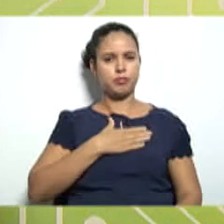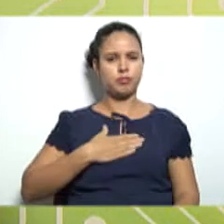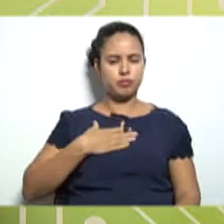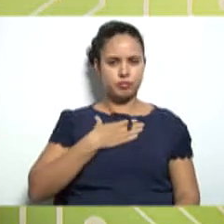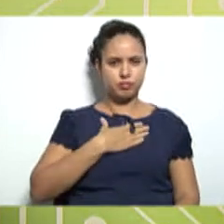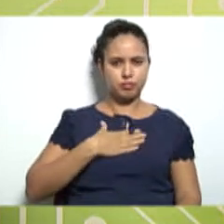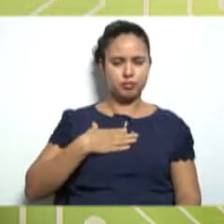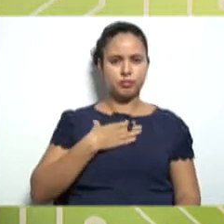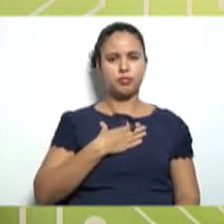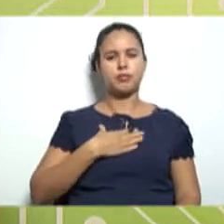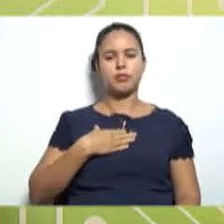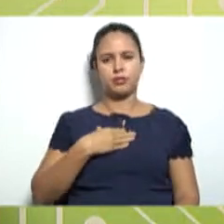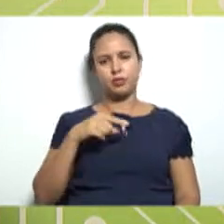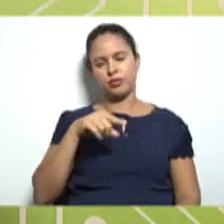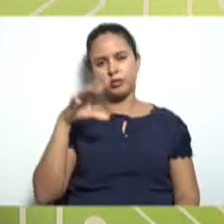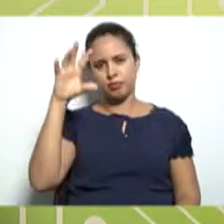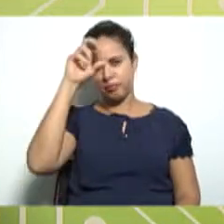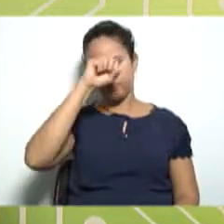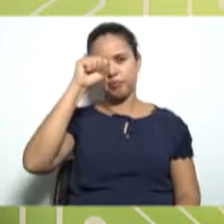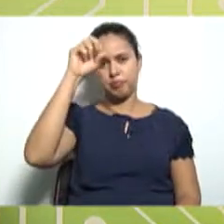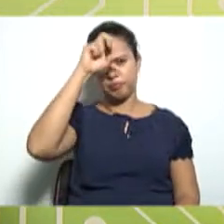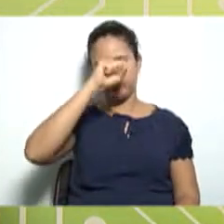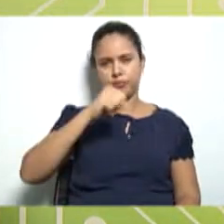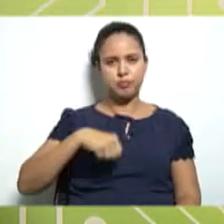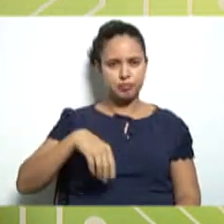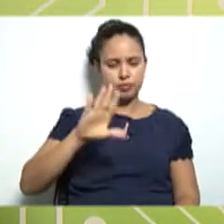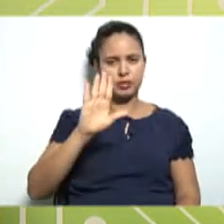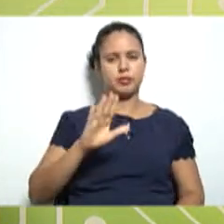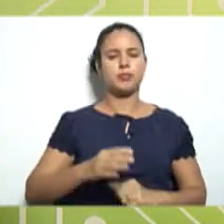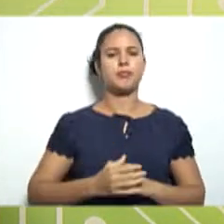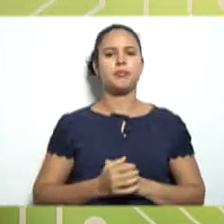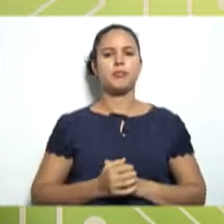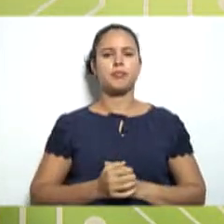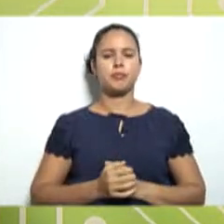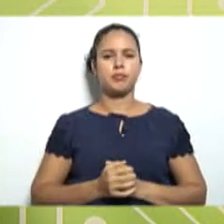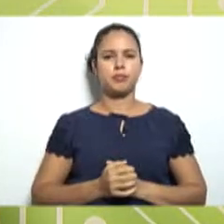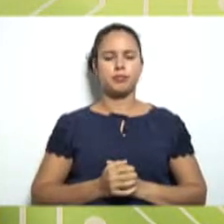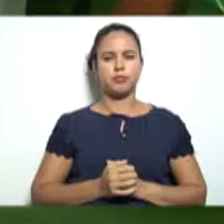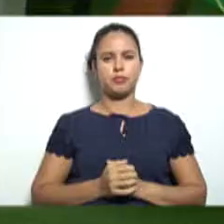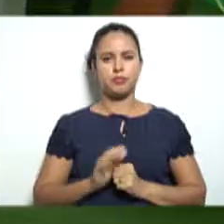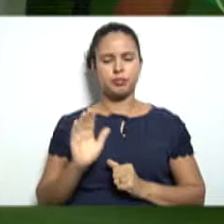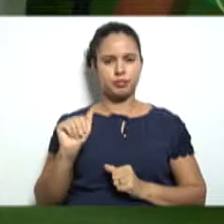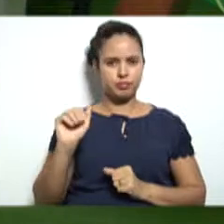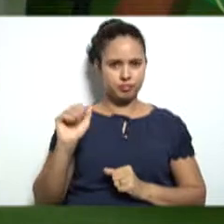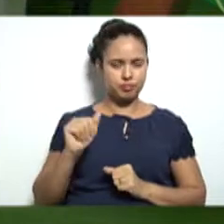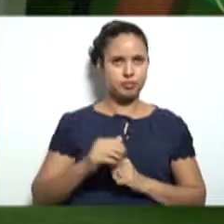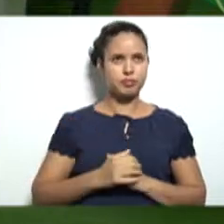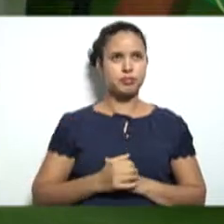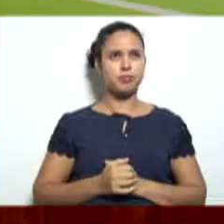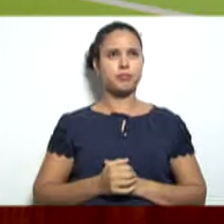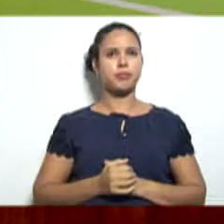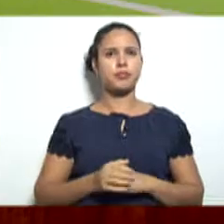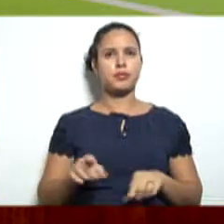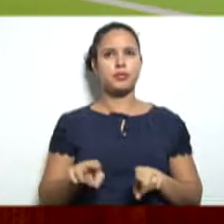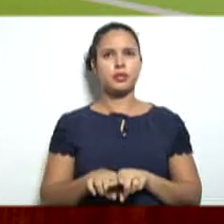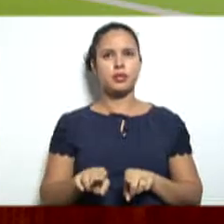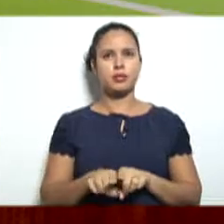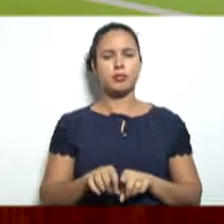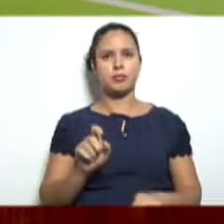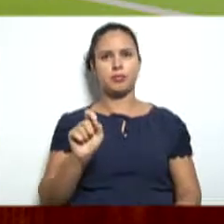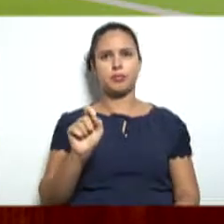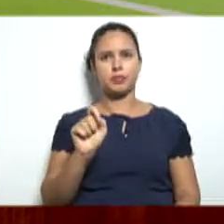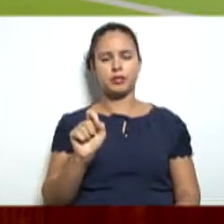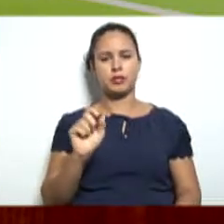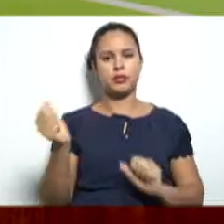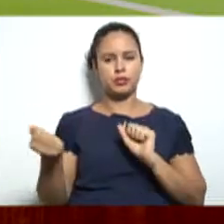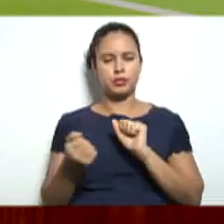vocês tenham aprendido um pouquinho mais. Eu tenho certeza que eu aprendi com vocês. Bom, até uma próxima. Foi um prazer também ter estado com